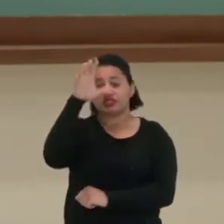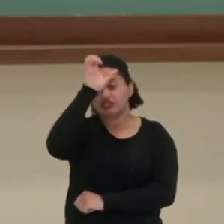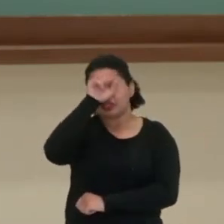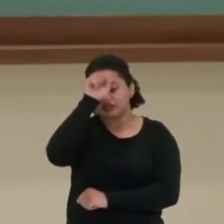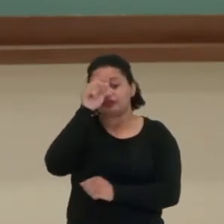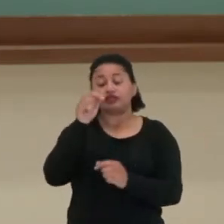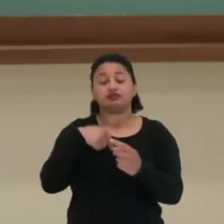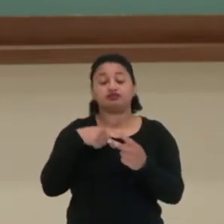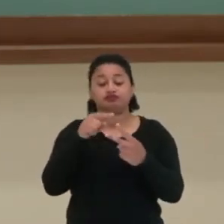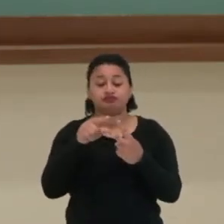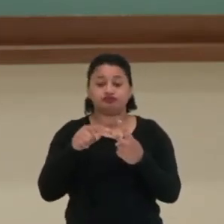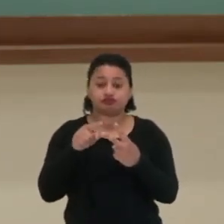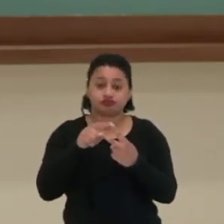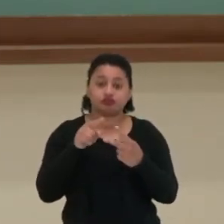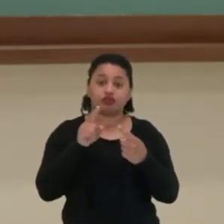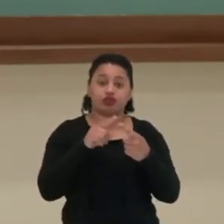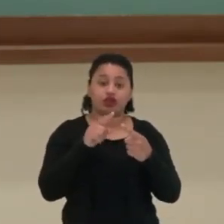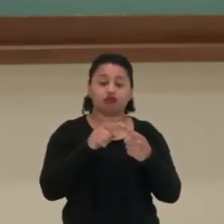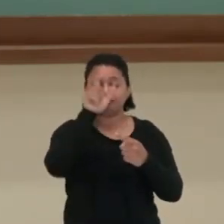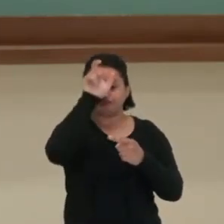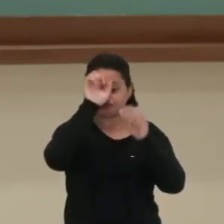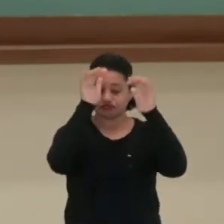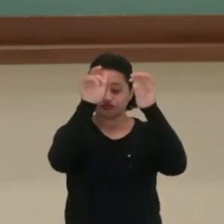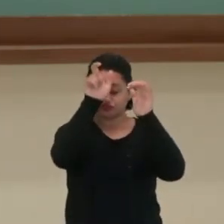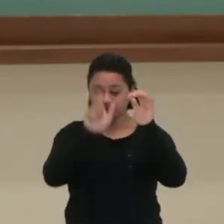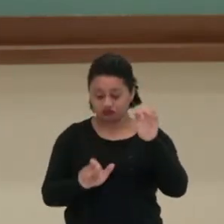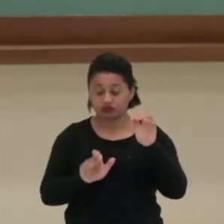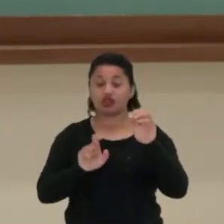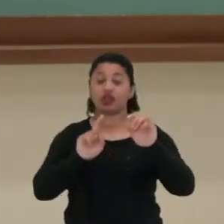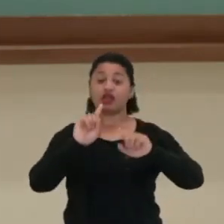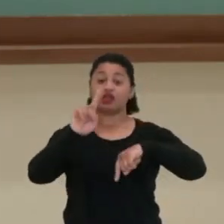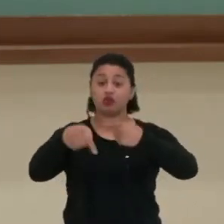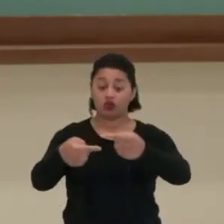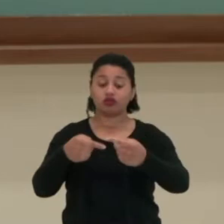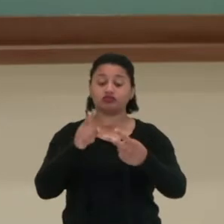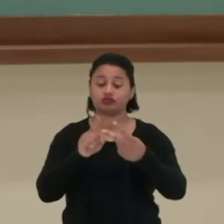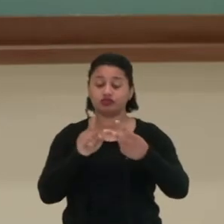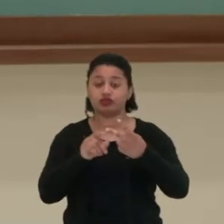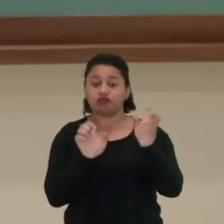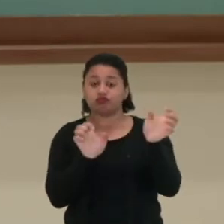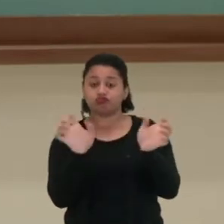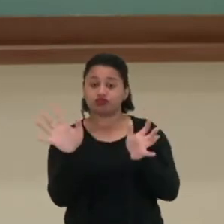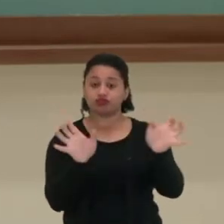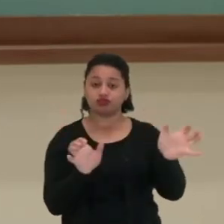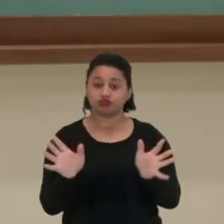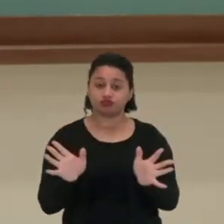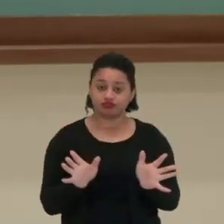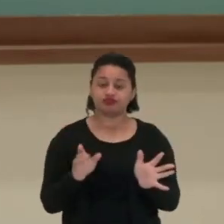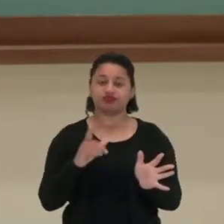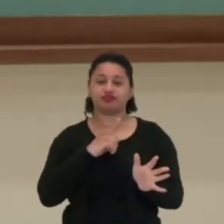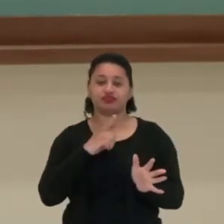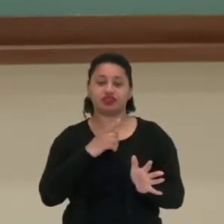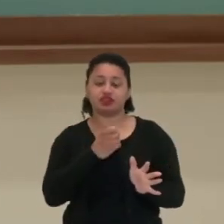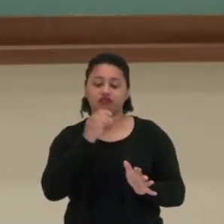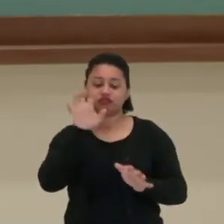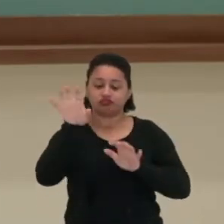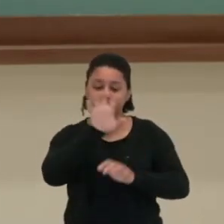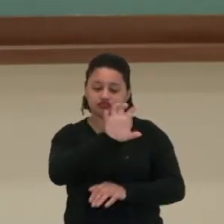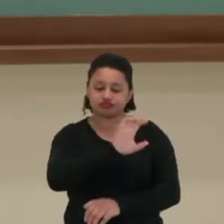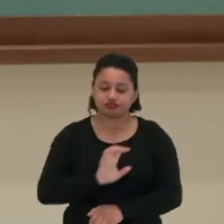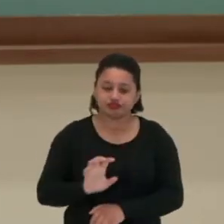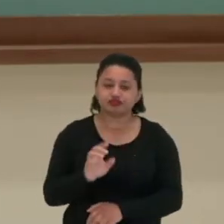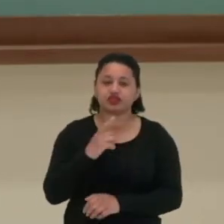dividido em duas partes, sistema nervoso central e o sistema nervoso periférico, que ele é constituído por algumas regiões, por